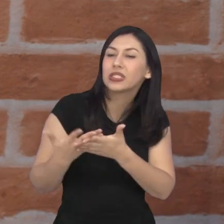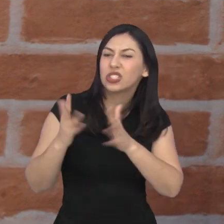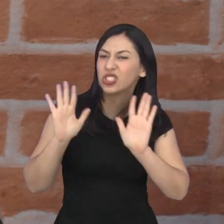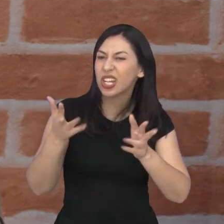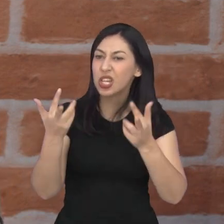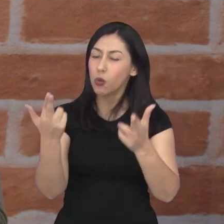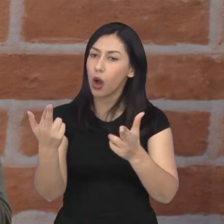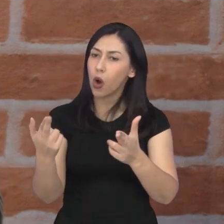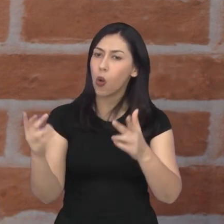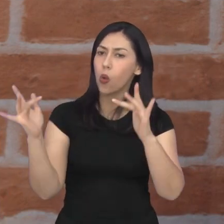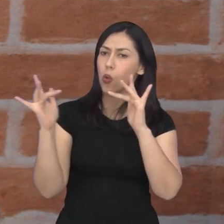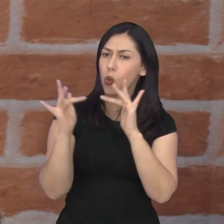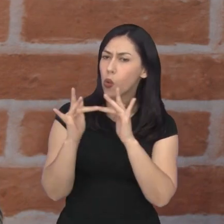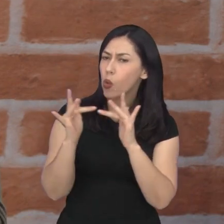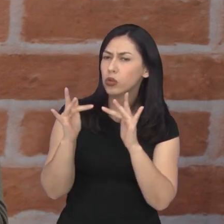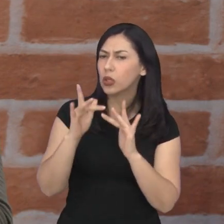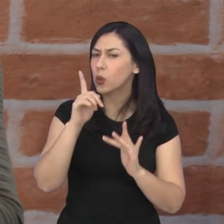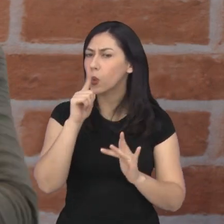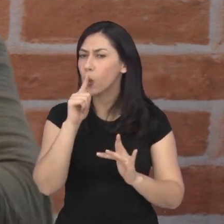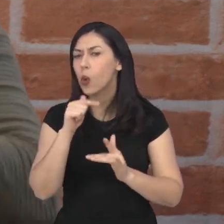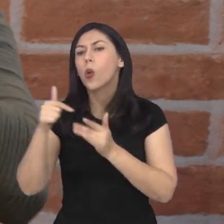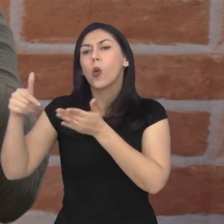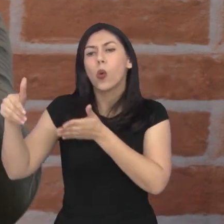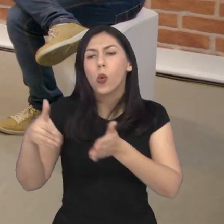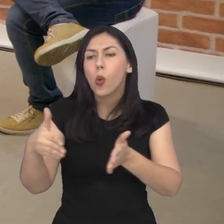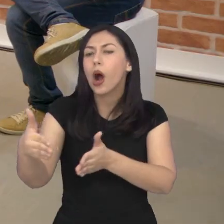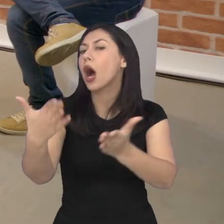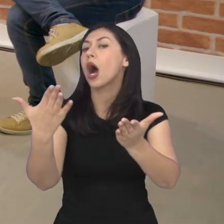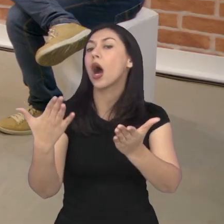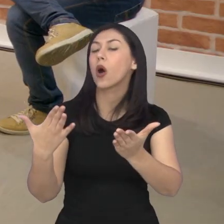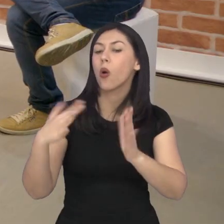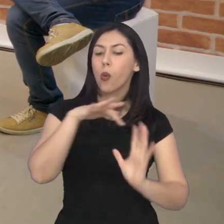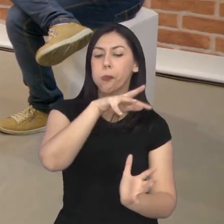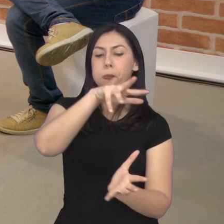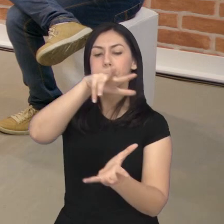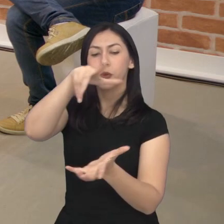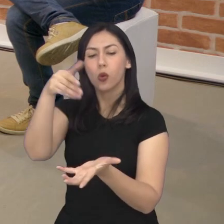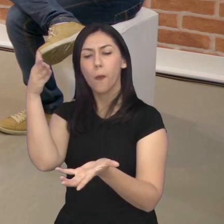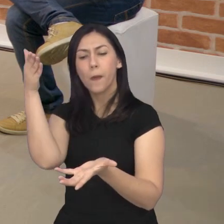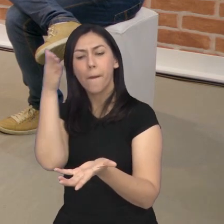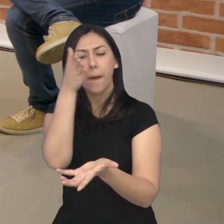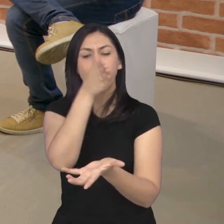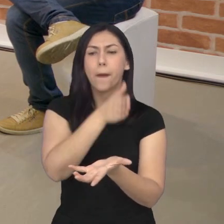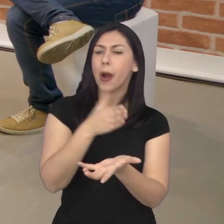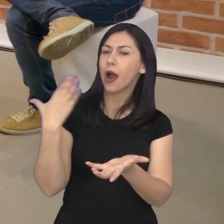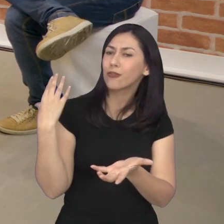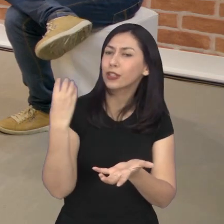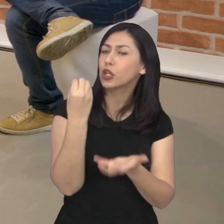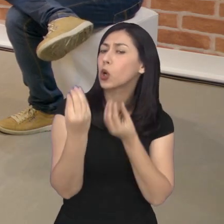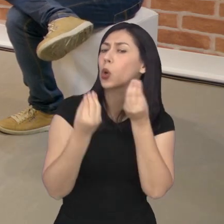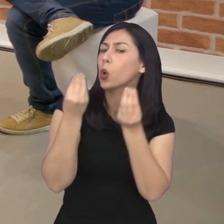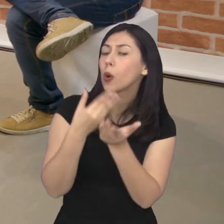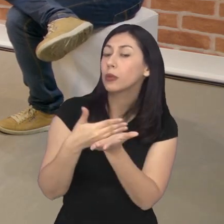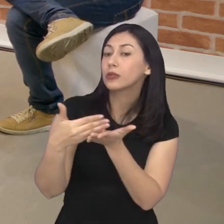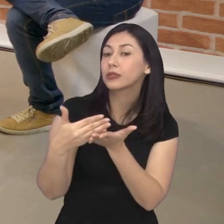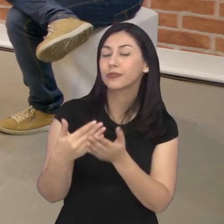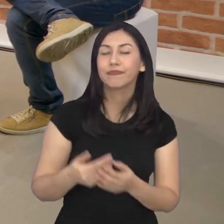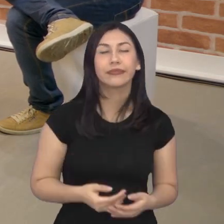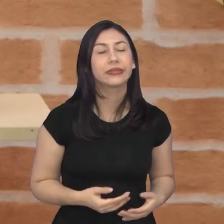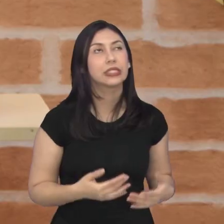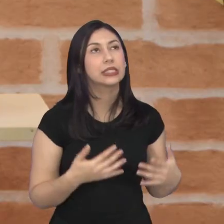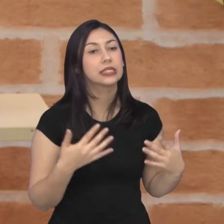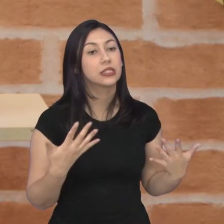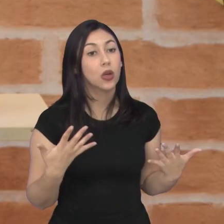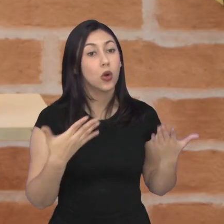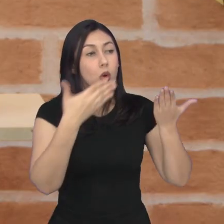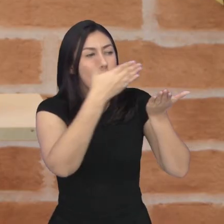uma relação legal com água, com essa história de viajar o mundo, de querer conhecer países. Como é que foi o início? O início, eu acho que